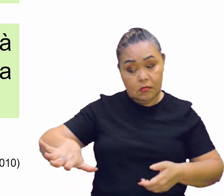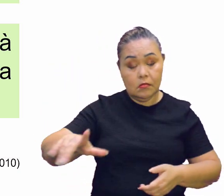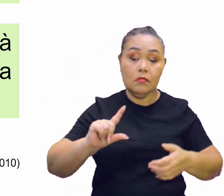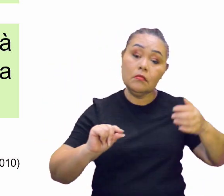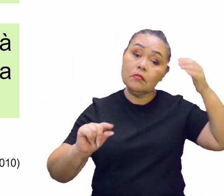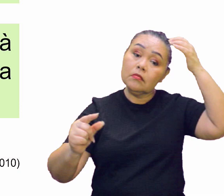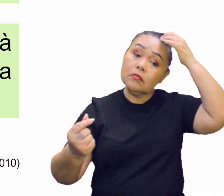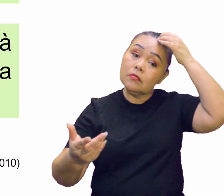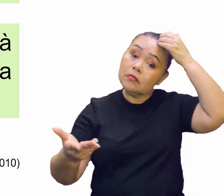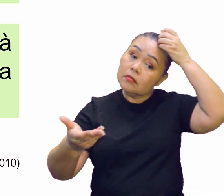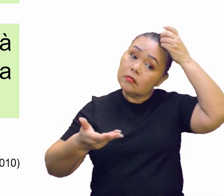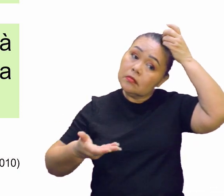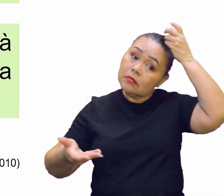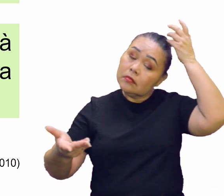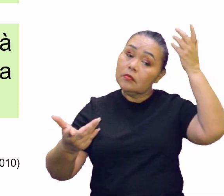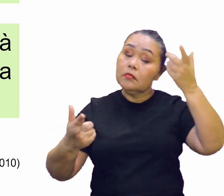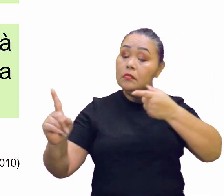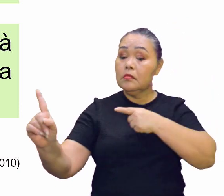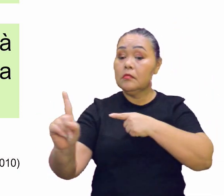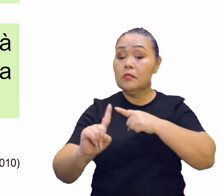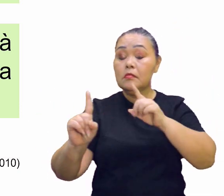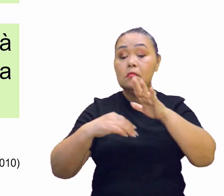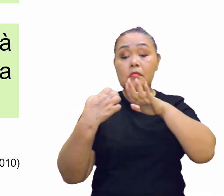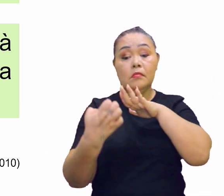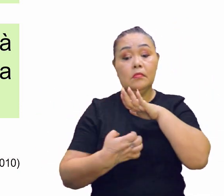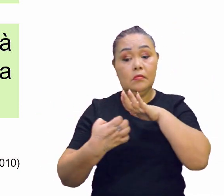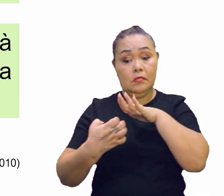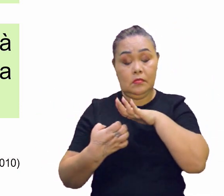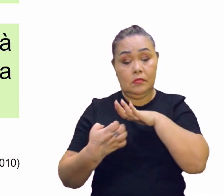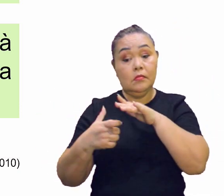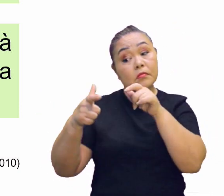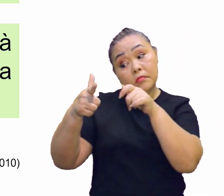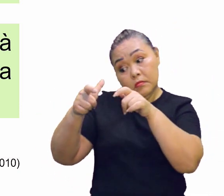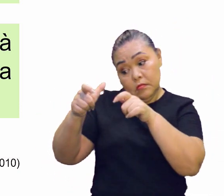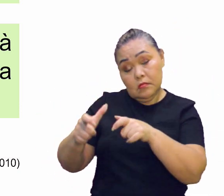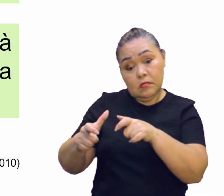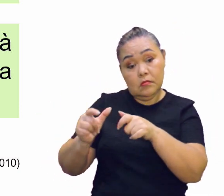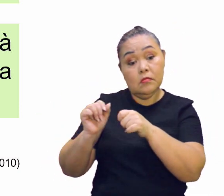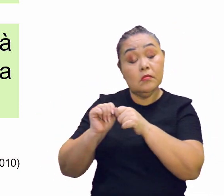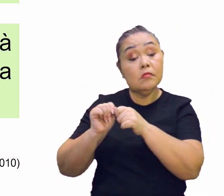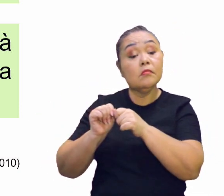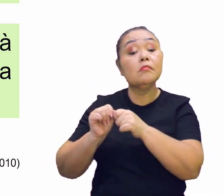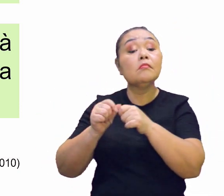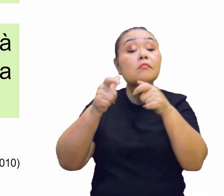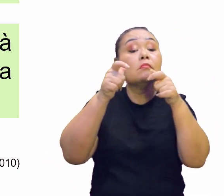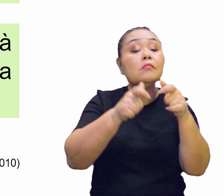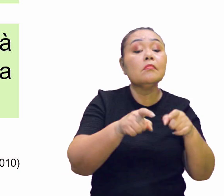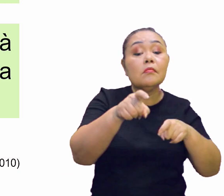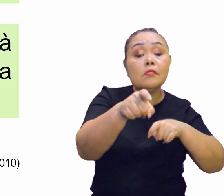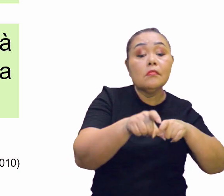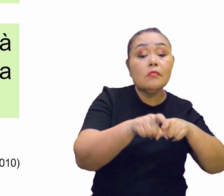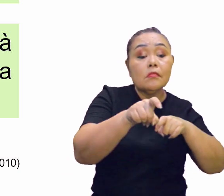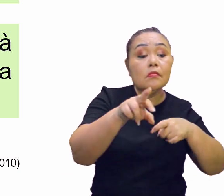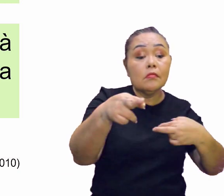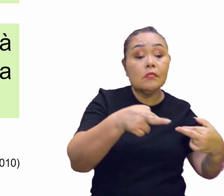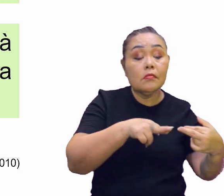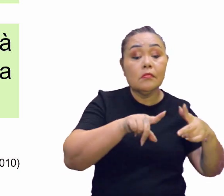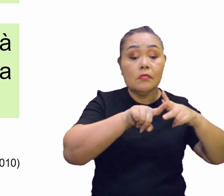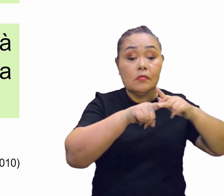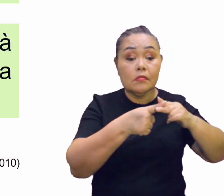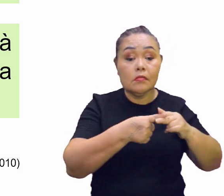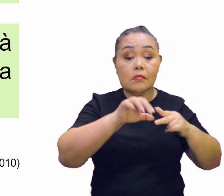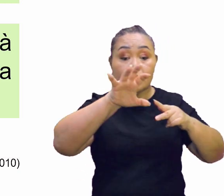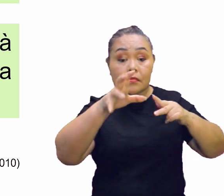financeira, comercial e os serviços e as indústrias, onde elas estão, a situação da agropecuária em